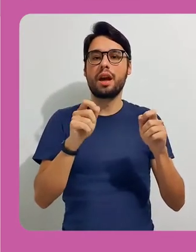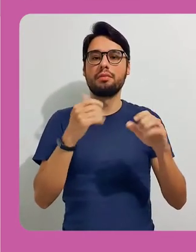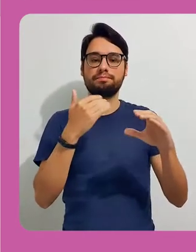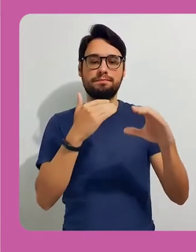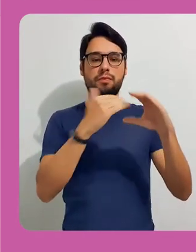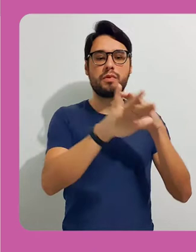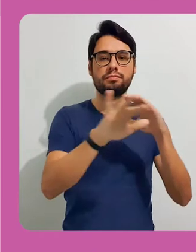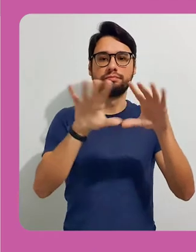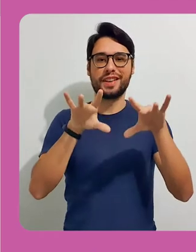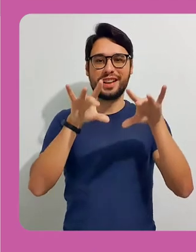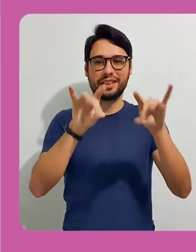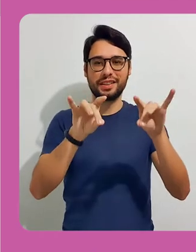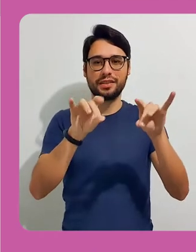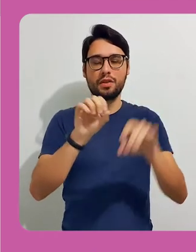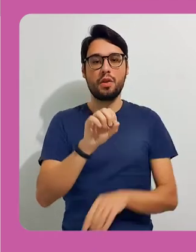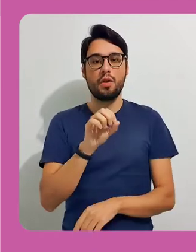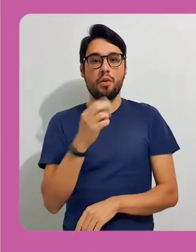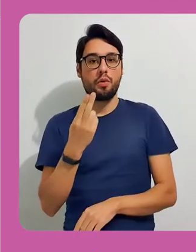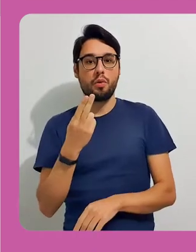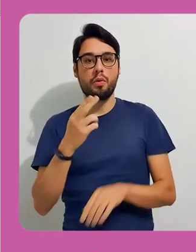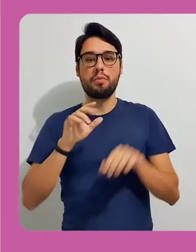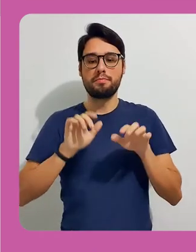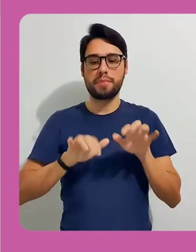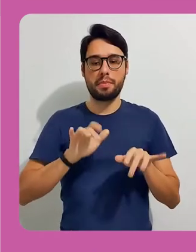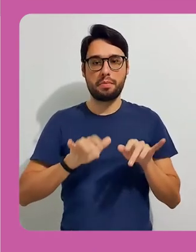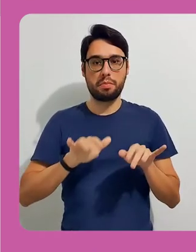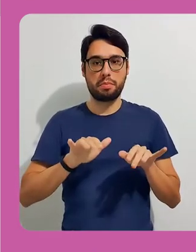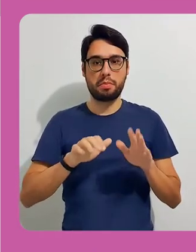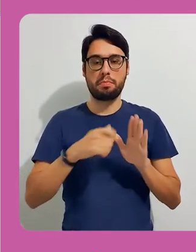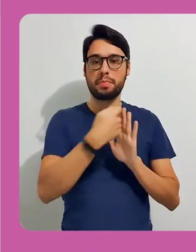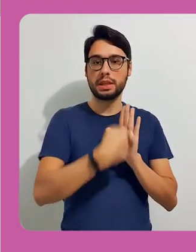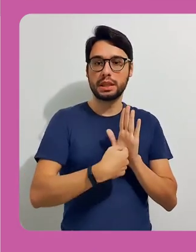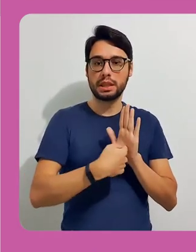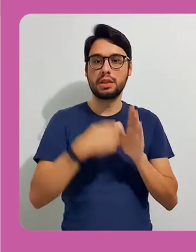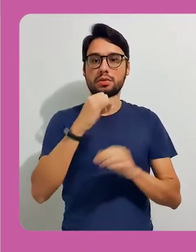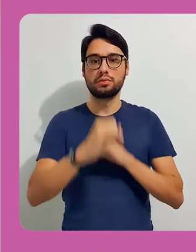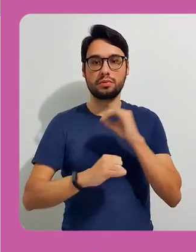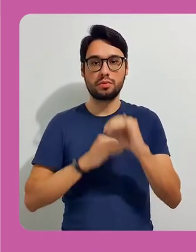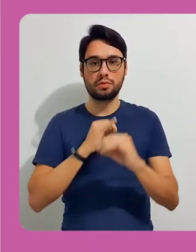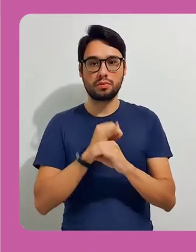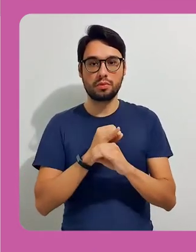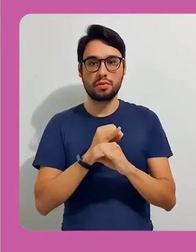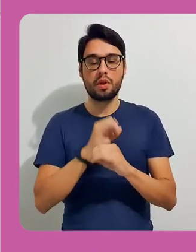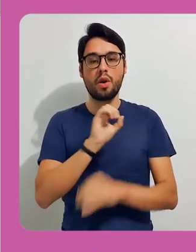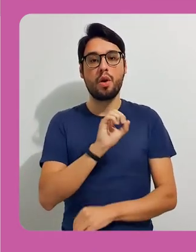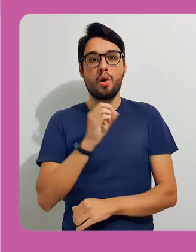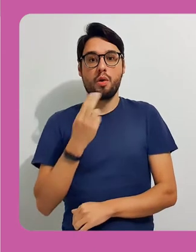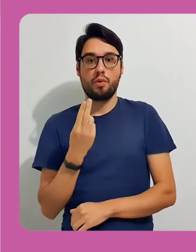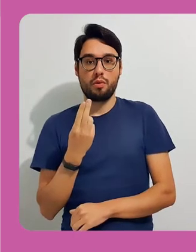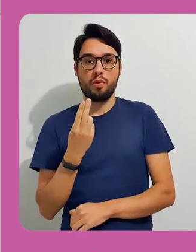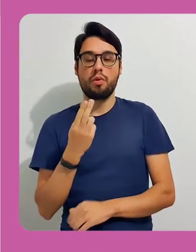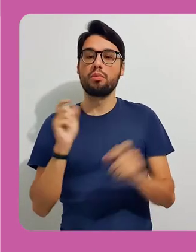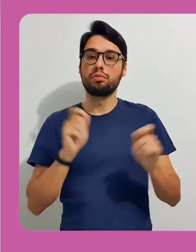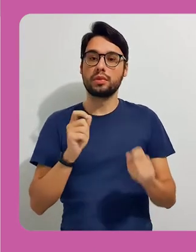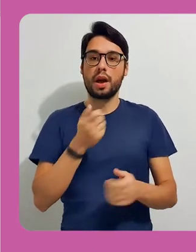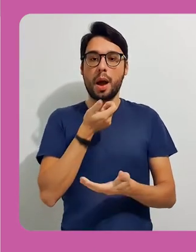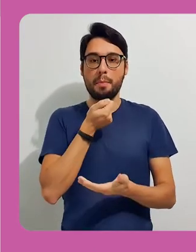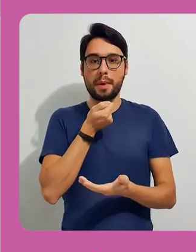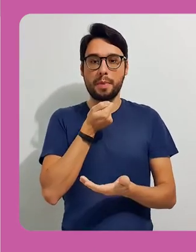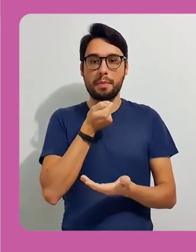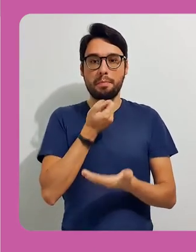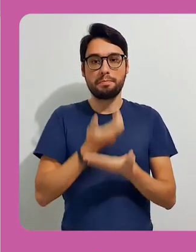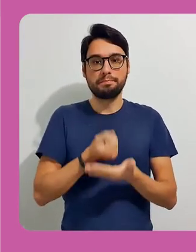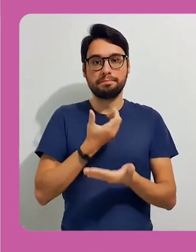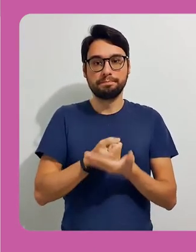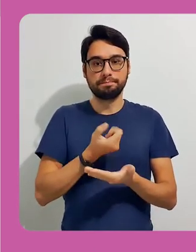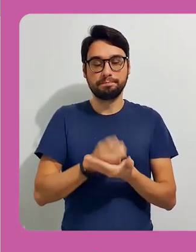ou a escrita de um texto online ou até a gravação de de voz e